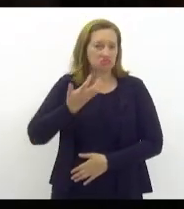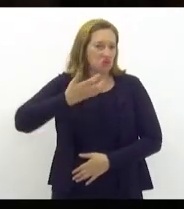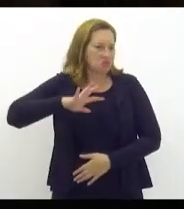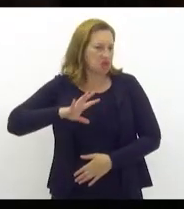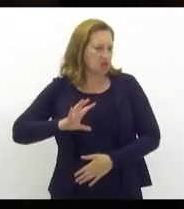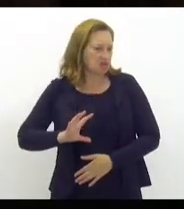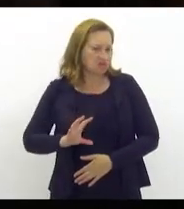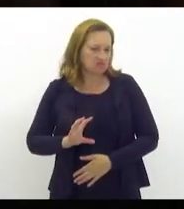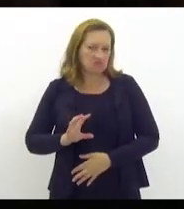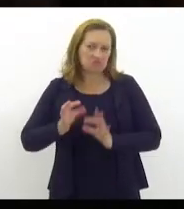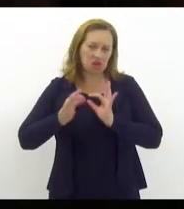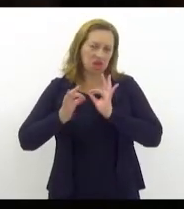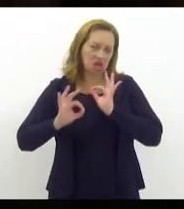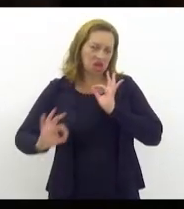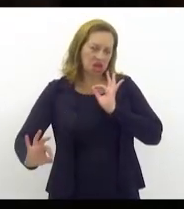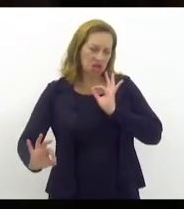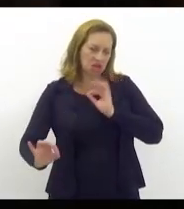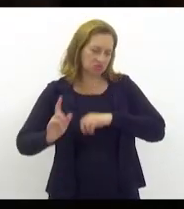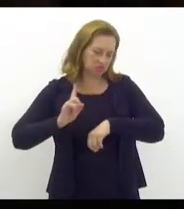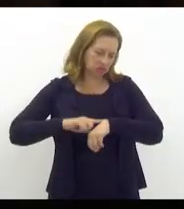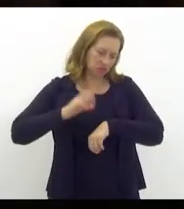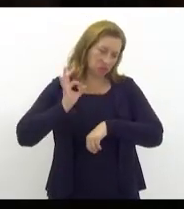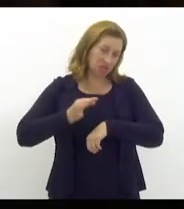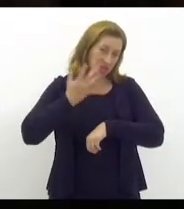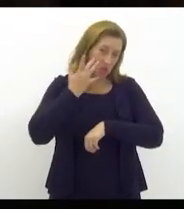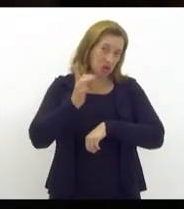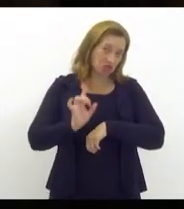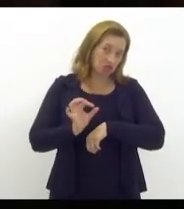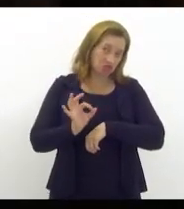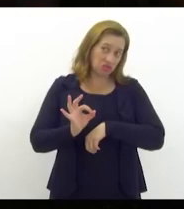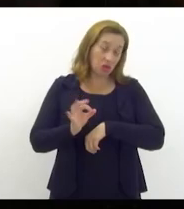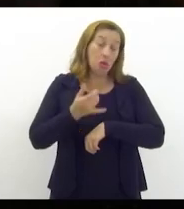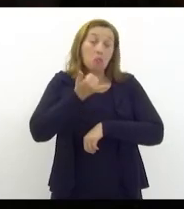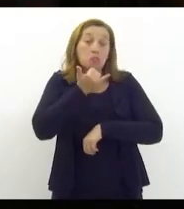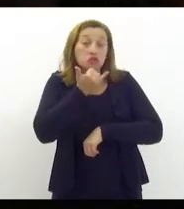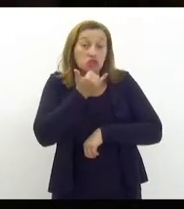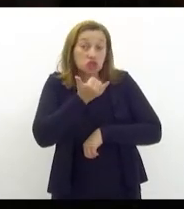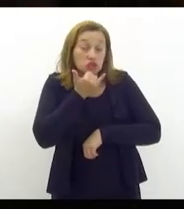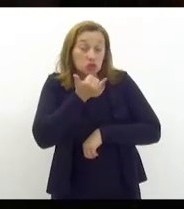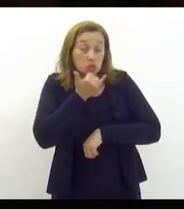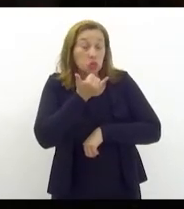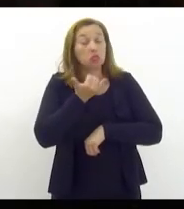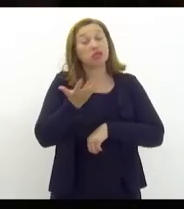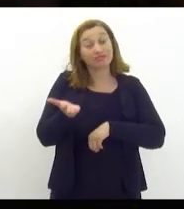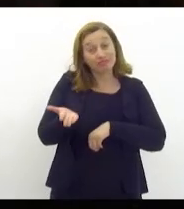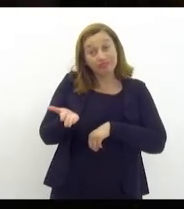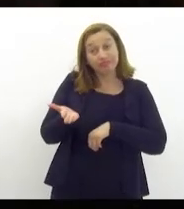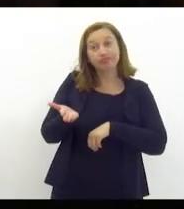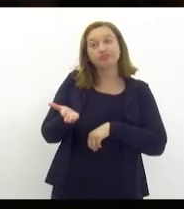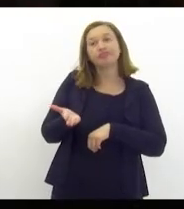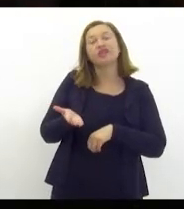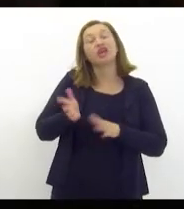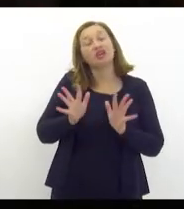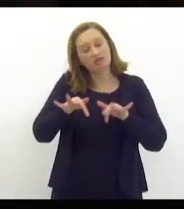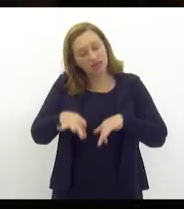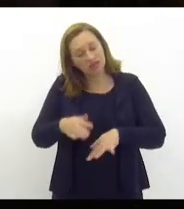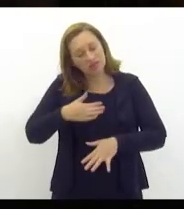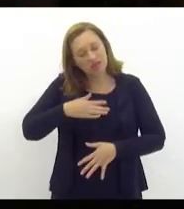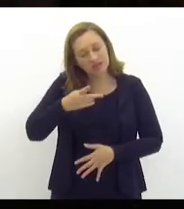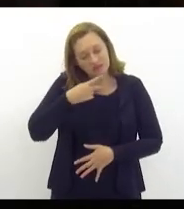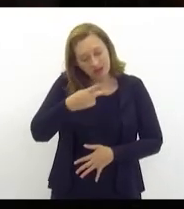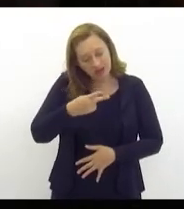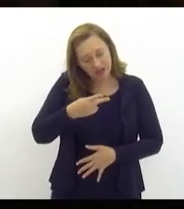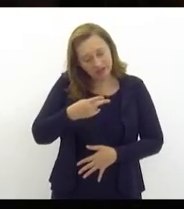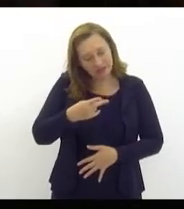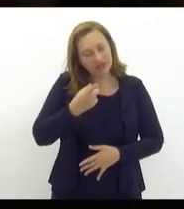passar muito do meu tempo, seguramente já passei. Peço desculpas à Vossa Excelência e encerro aqui a minha fala